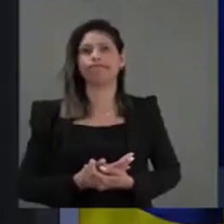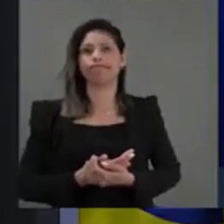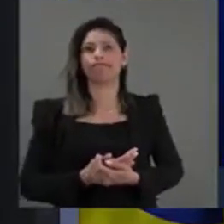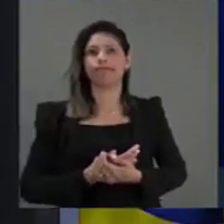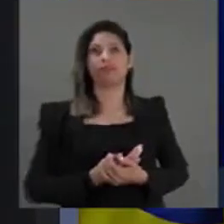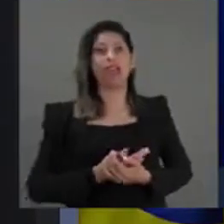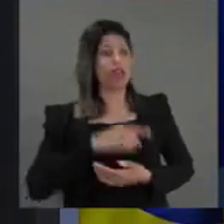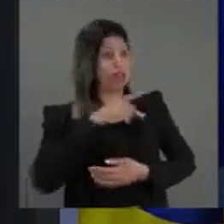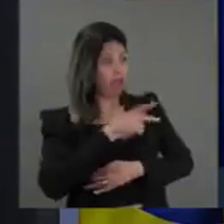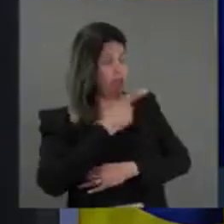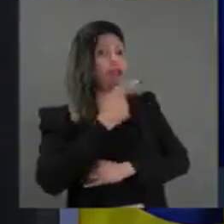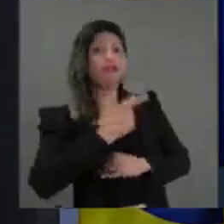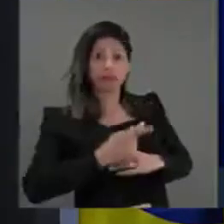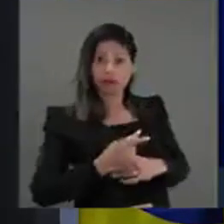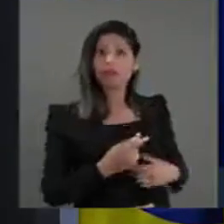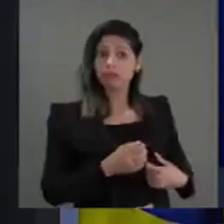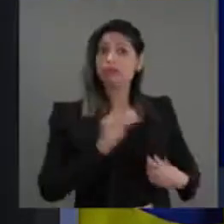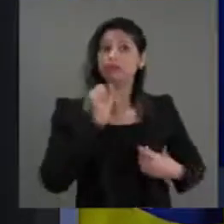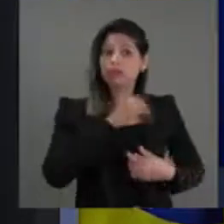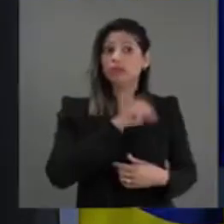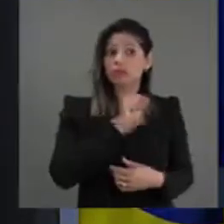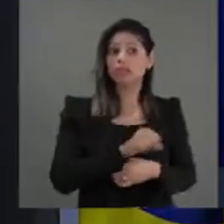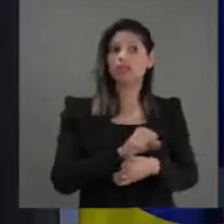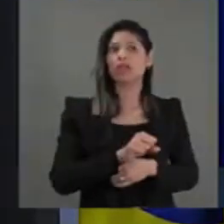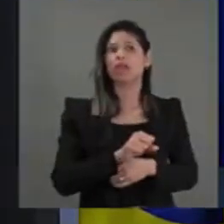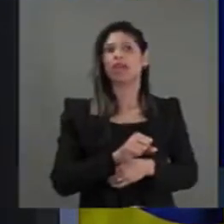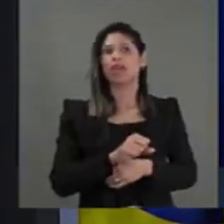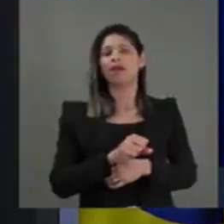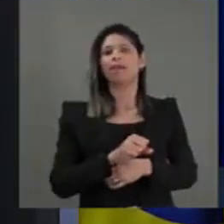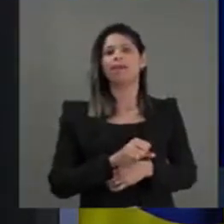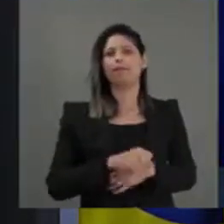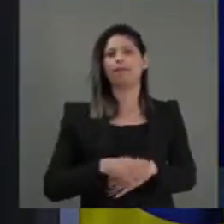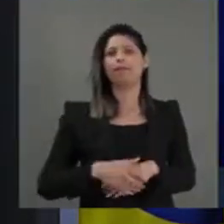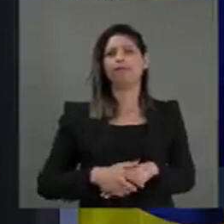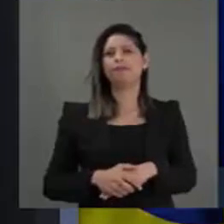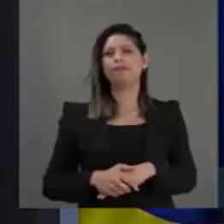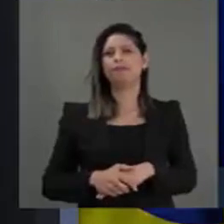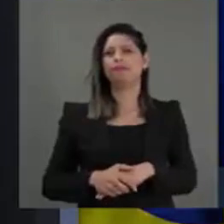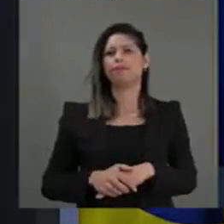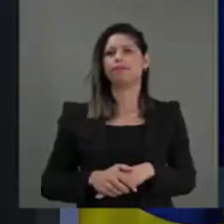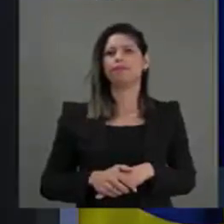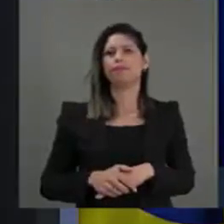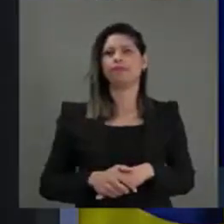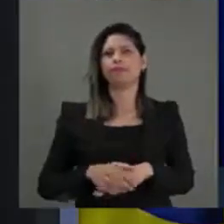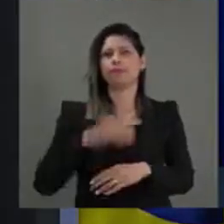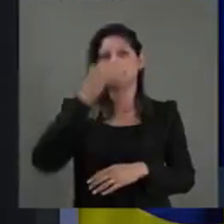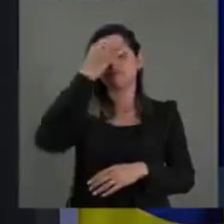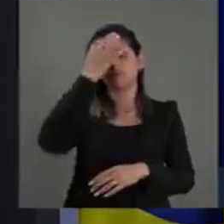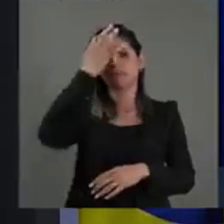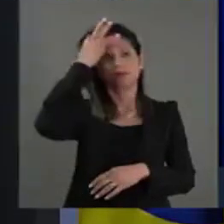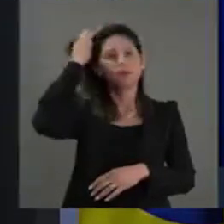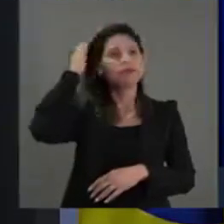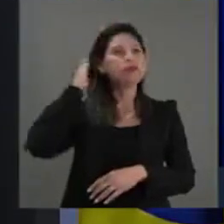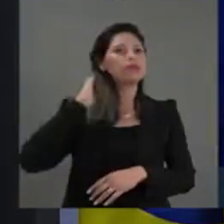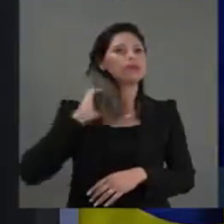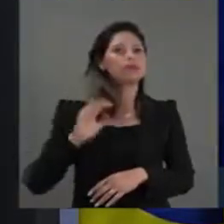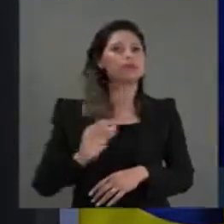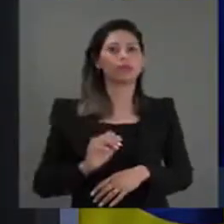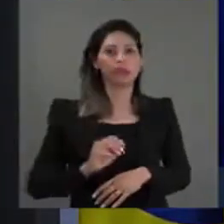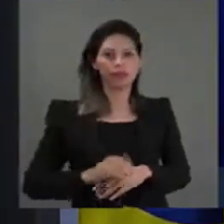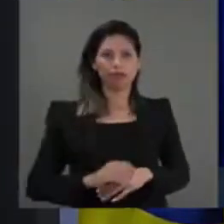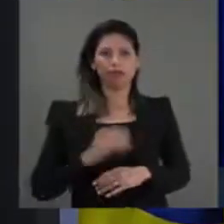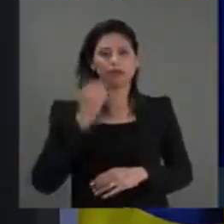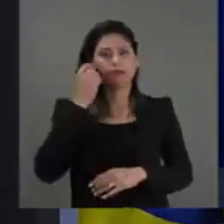ele disse, inclusive, na fala dele, que basta você procurar, quem está nos assistindo